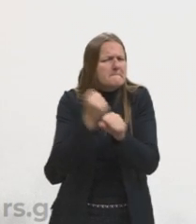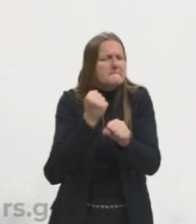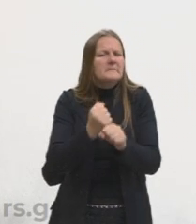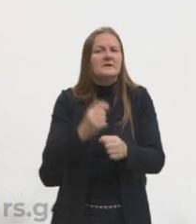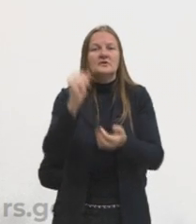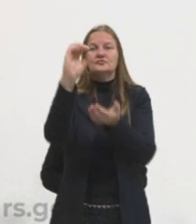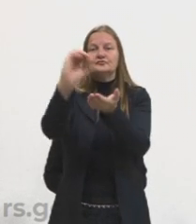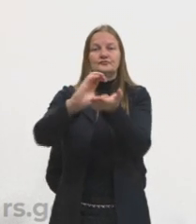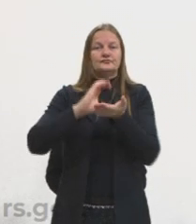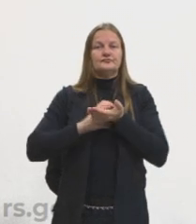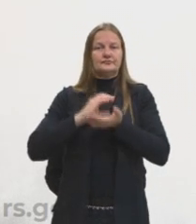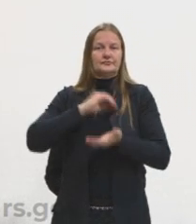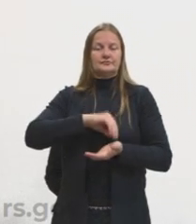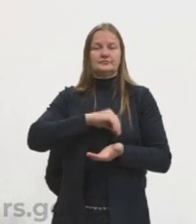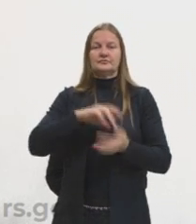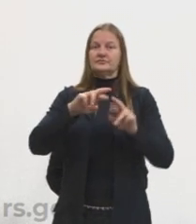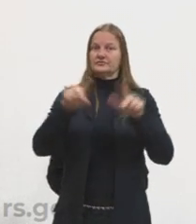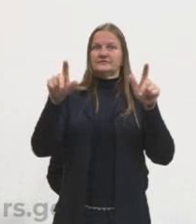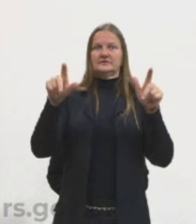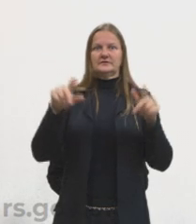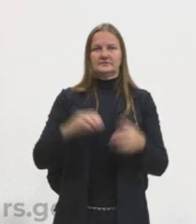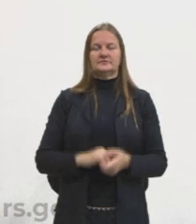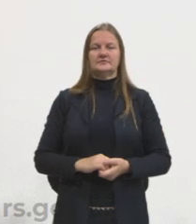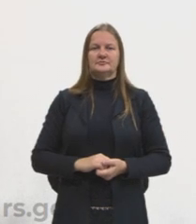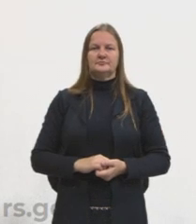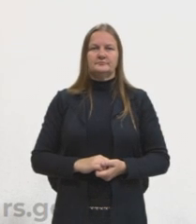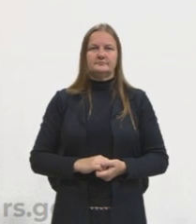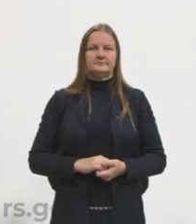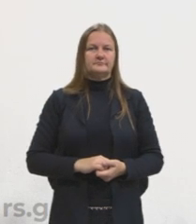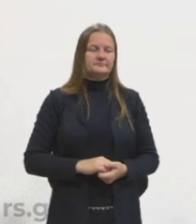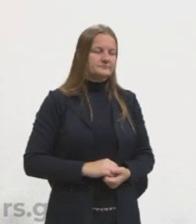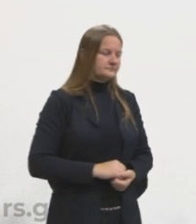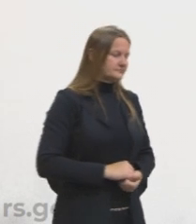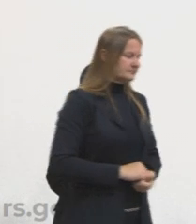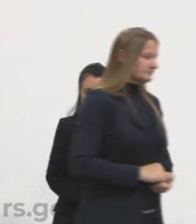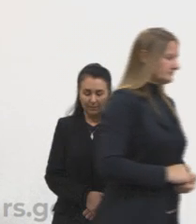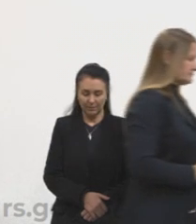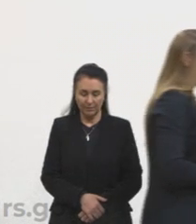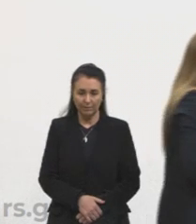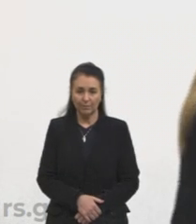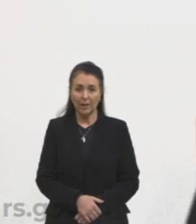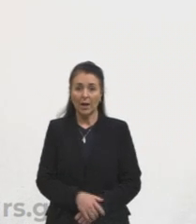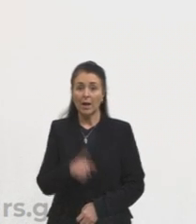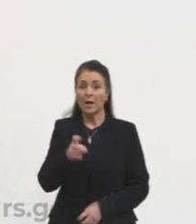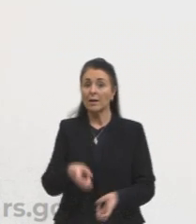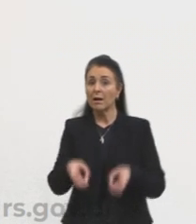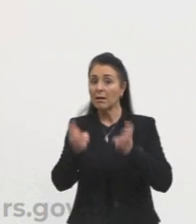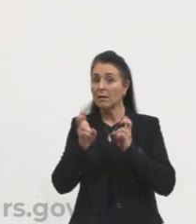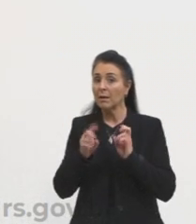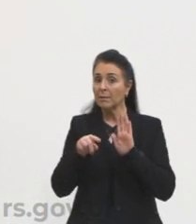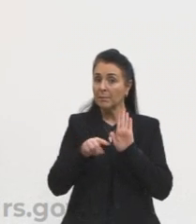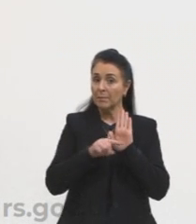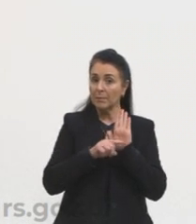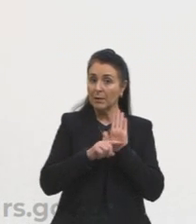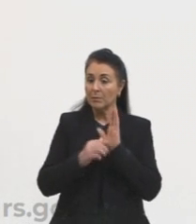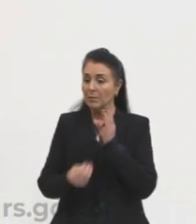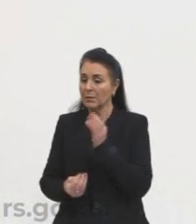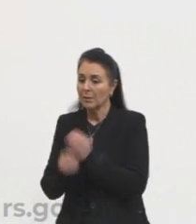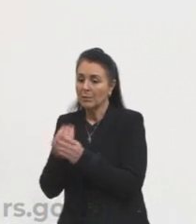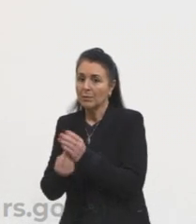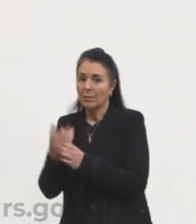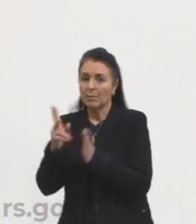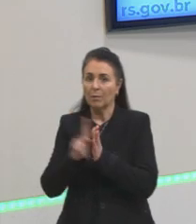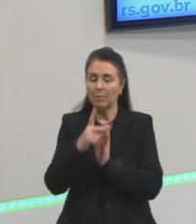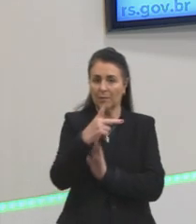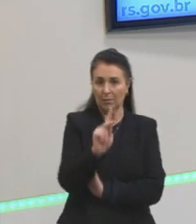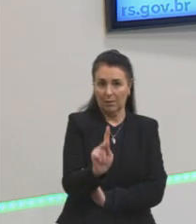e recebe x ou seja ele recebe sempre menos do que ele produz se você observar a pessoa da sua